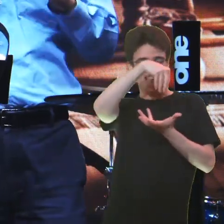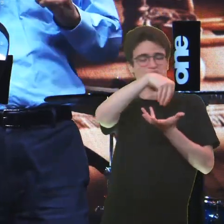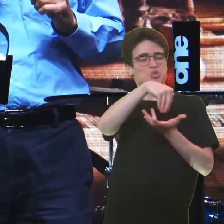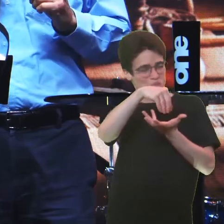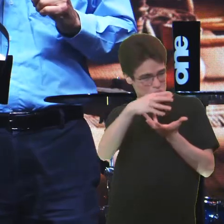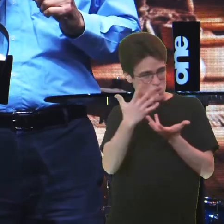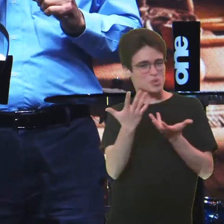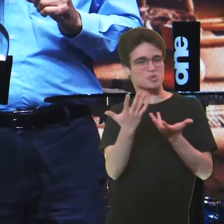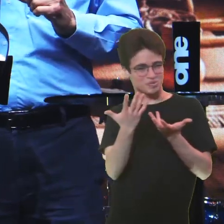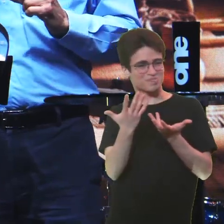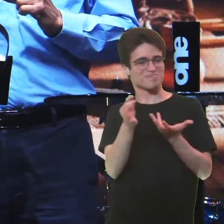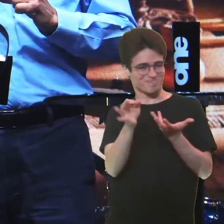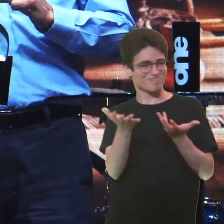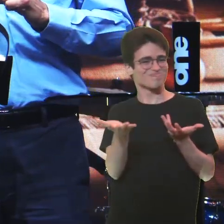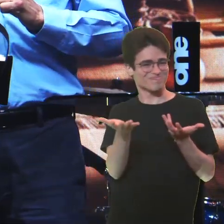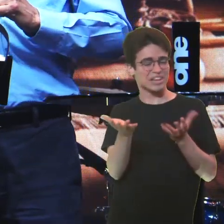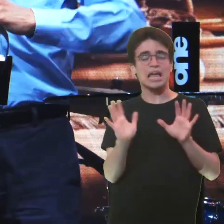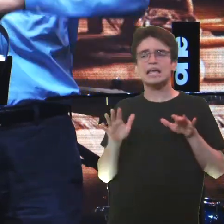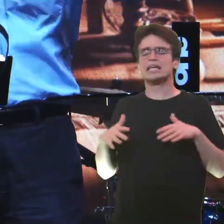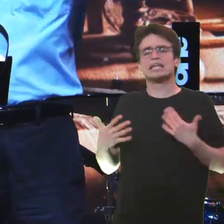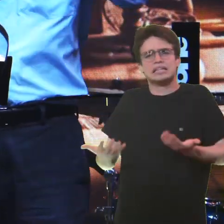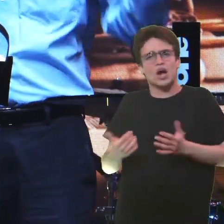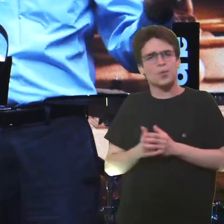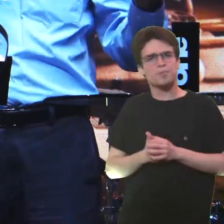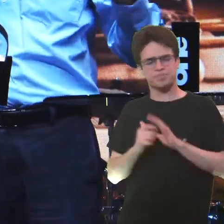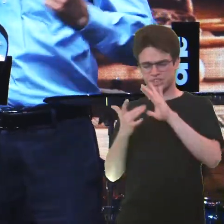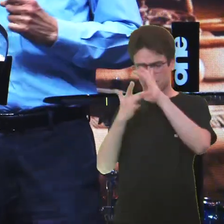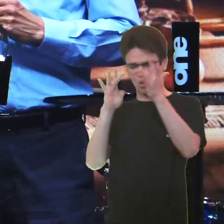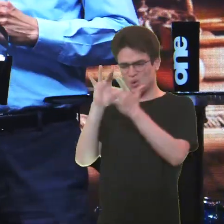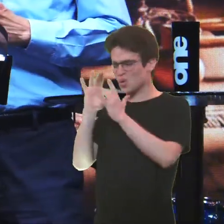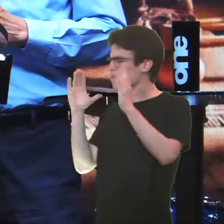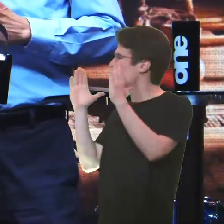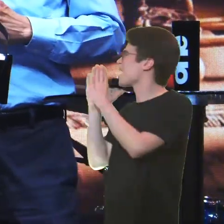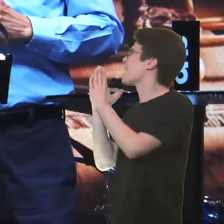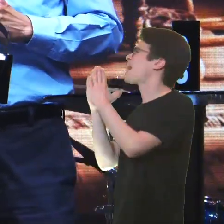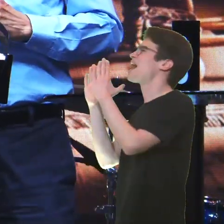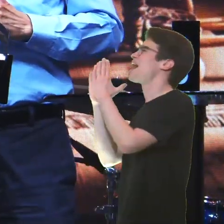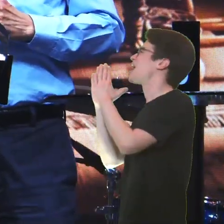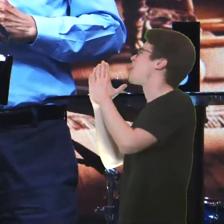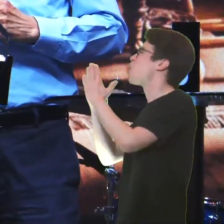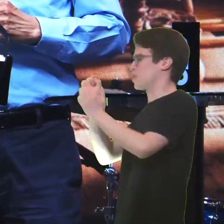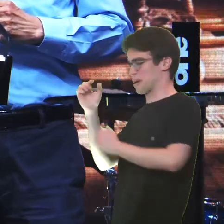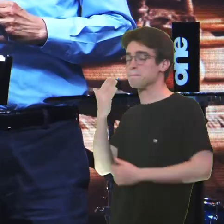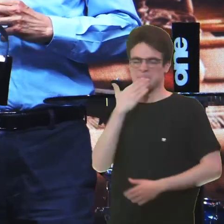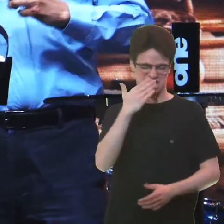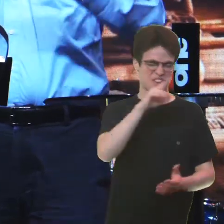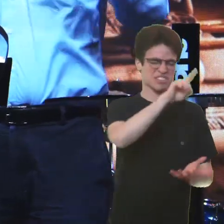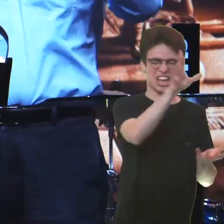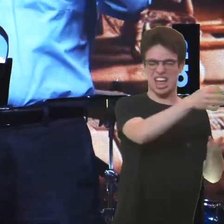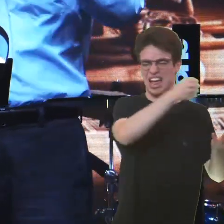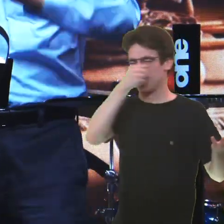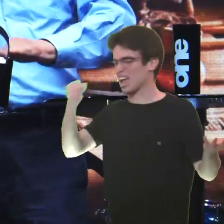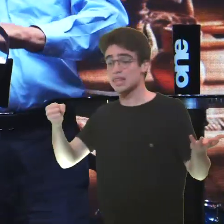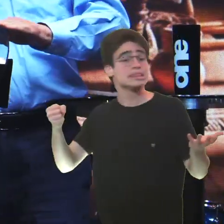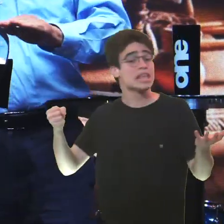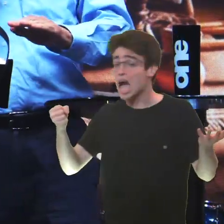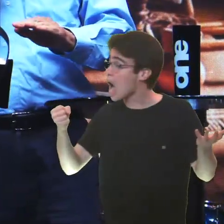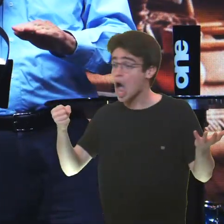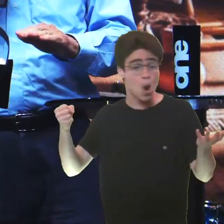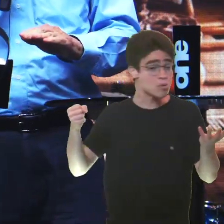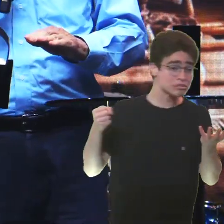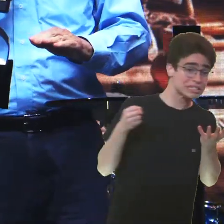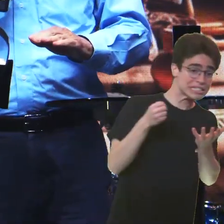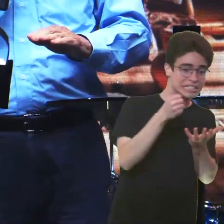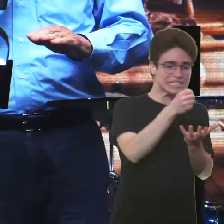Jesús A fue oração de Jesus foi que no saliéramos del mundo, que não saíssemos do mundo, sino que permaneciéramos mas que